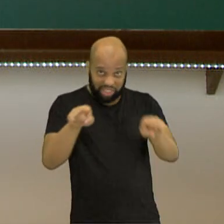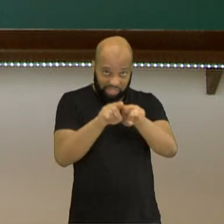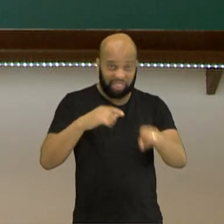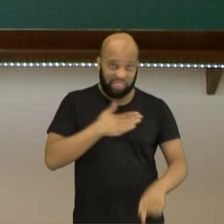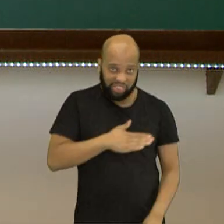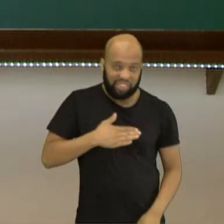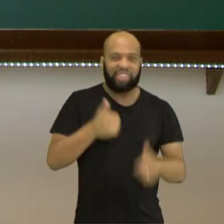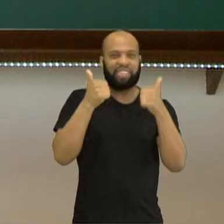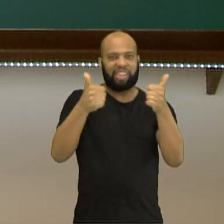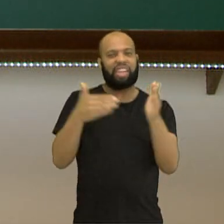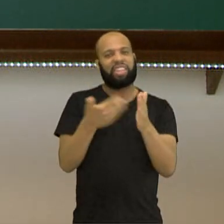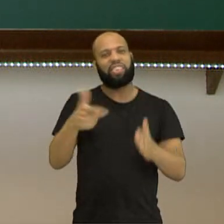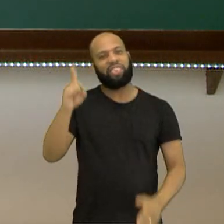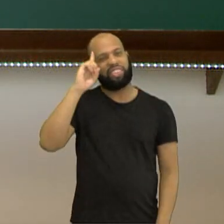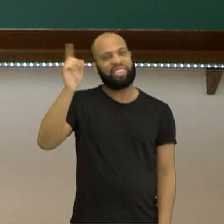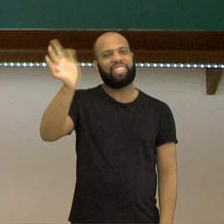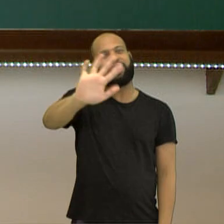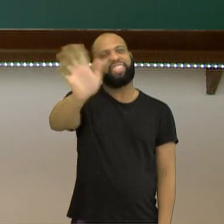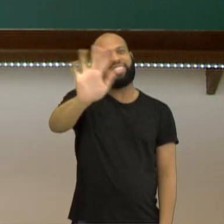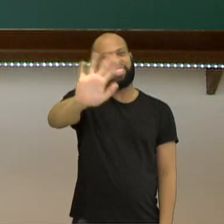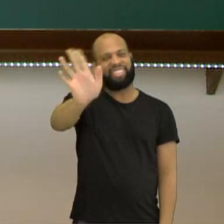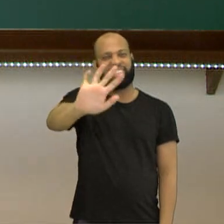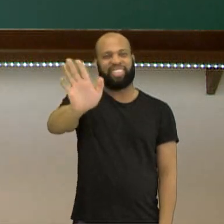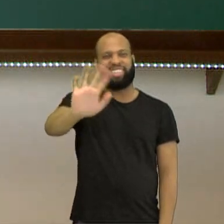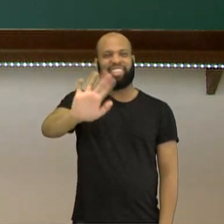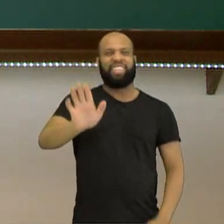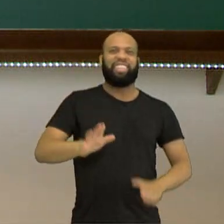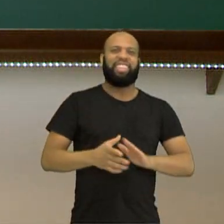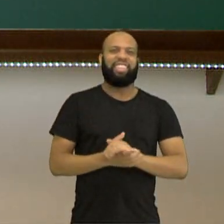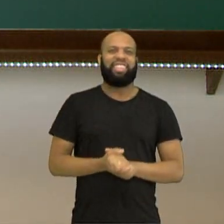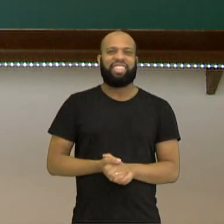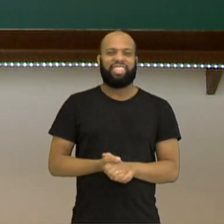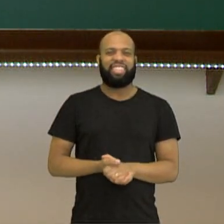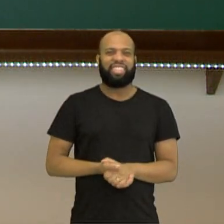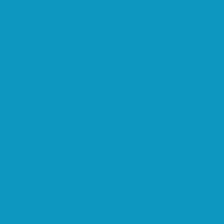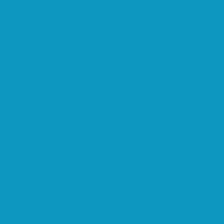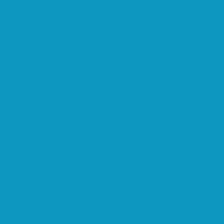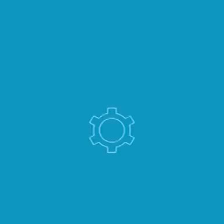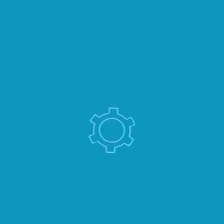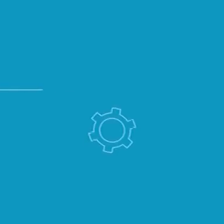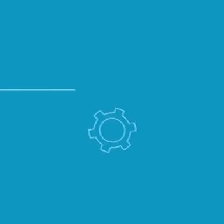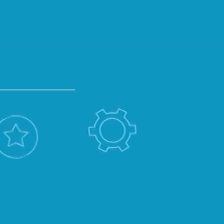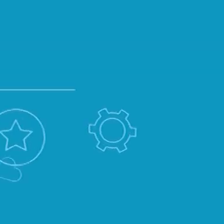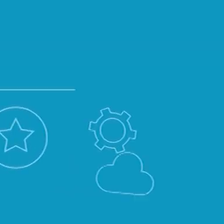Então beleza, até a próxima. Fico aqui, você fica aí e tchau!